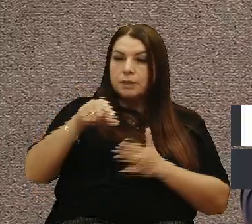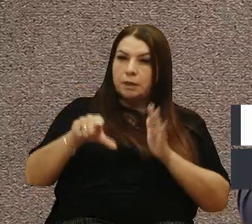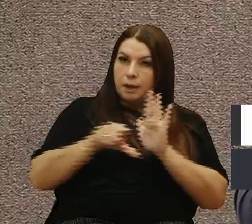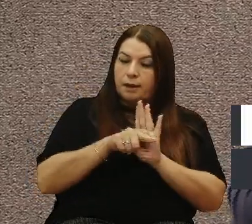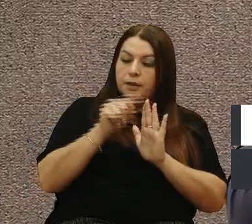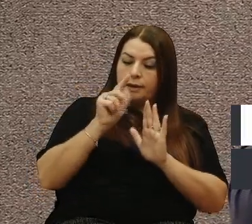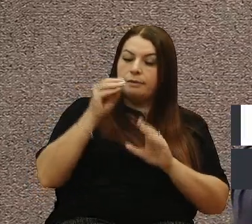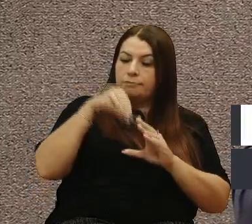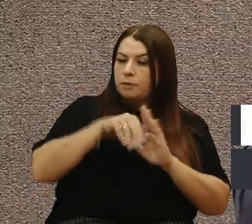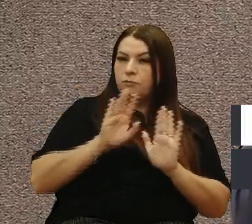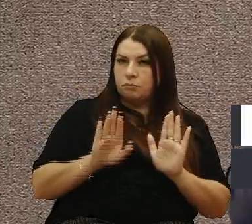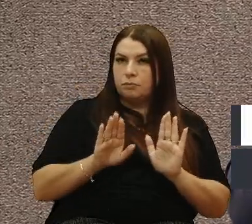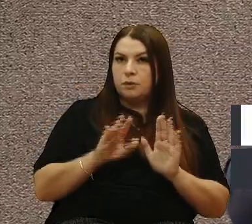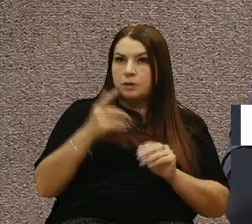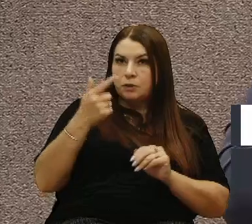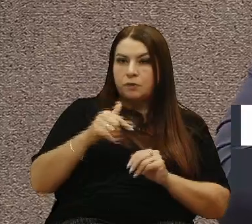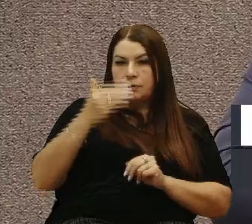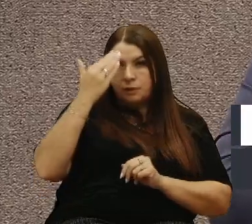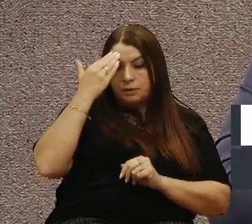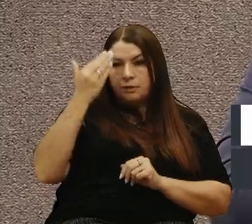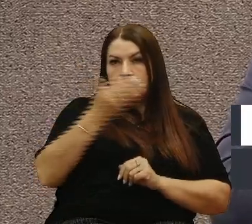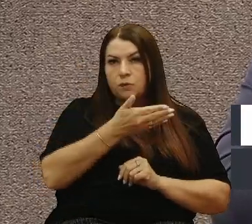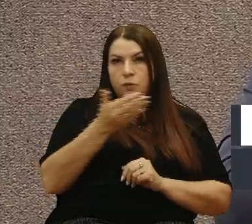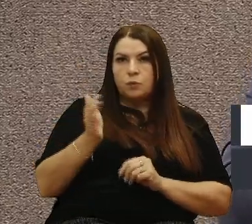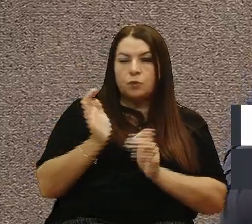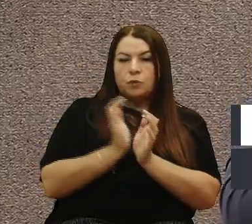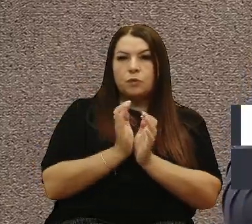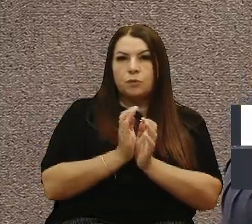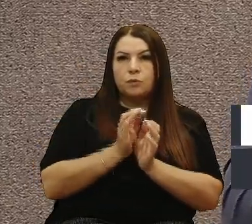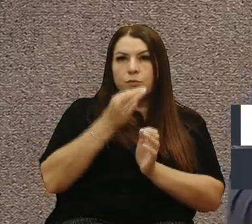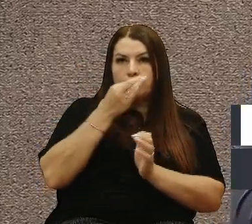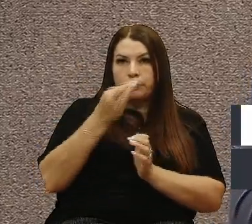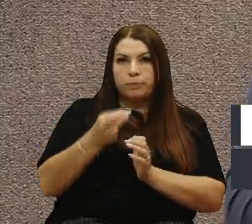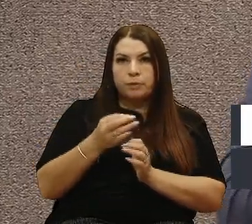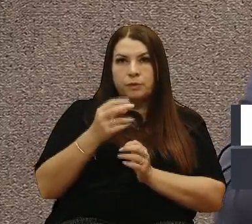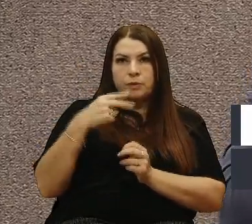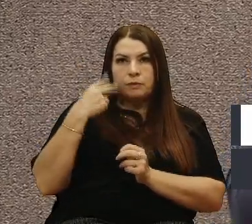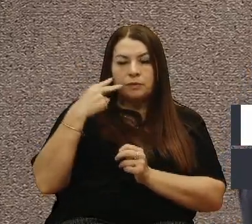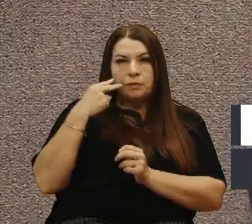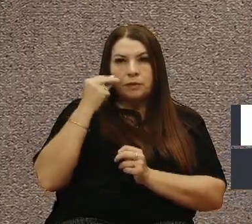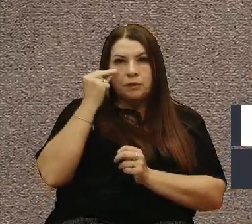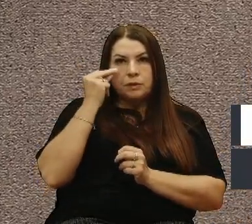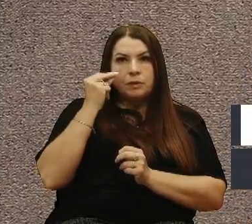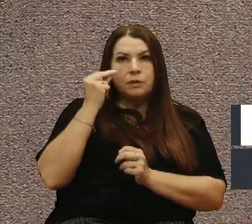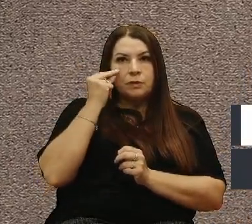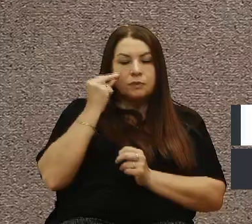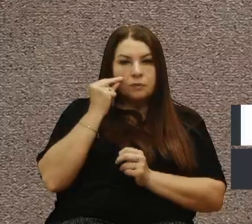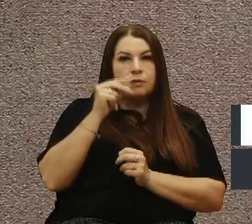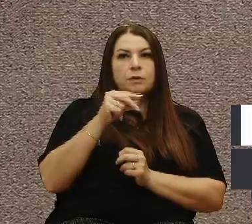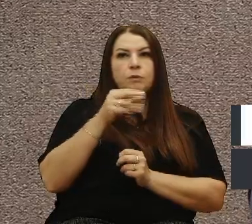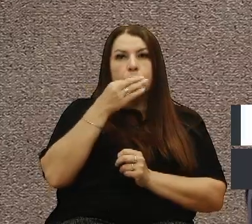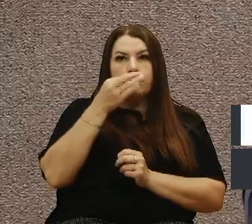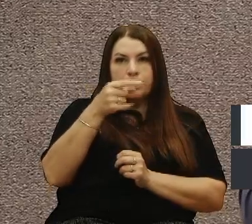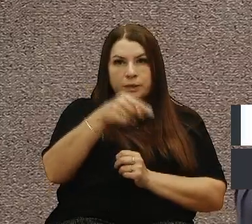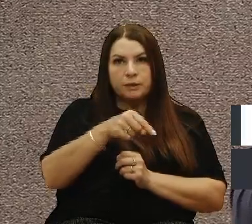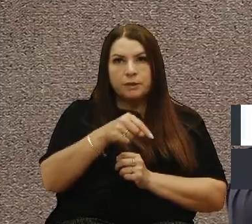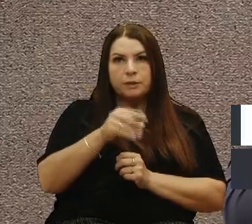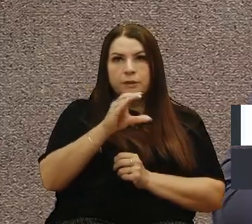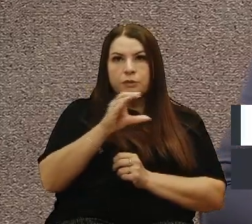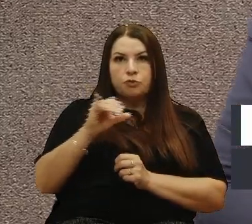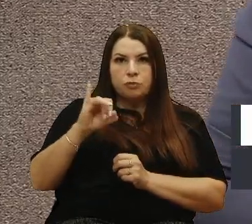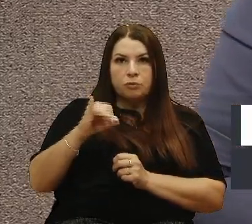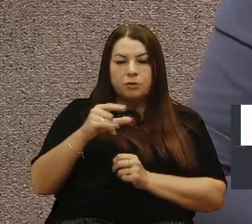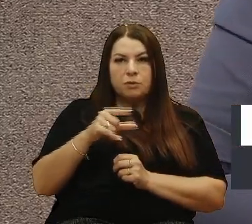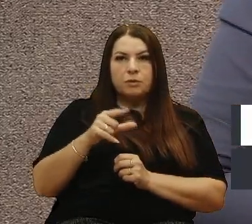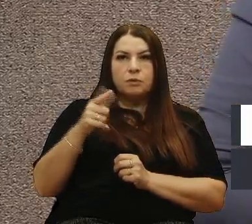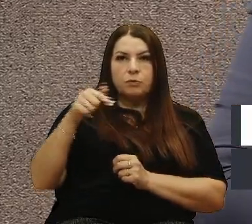justamente dentro disso. E mais uma vez agradeço que os colegas que deram parecer, especialmente o vereador Libardi, que foi um dos pareceristas aqui da CCJL,